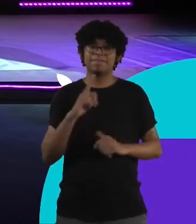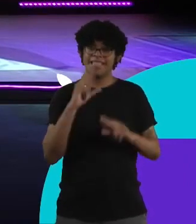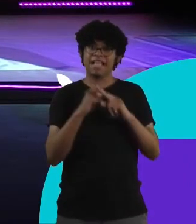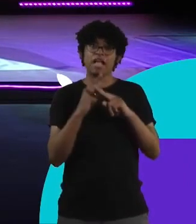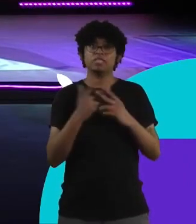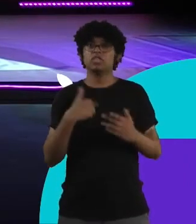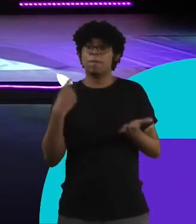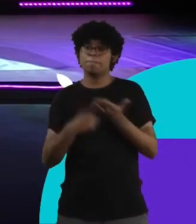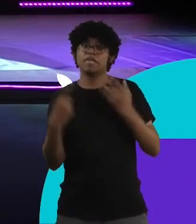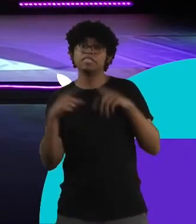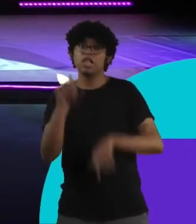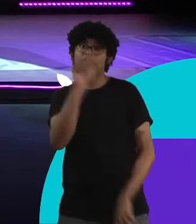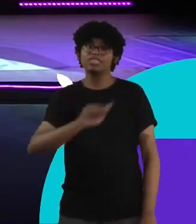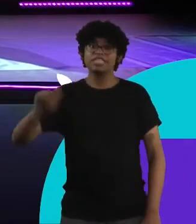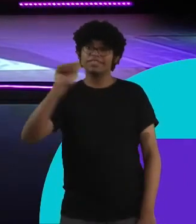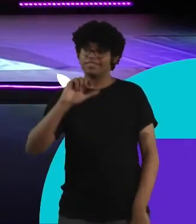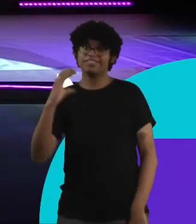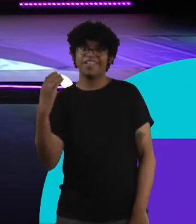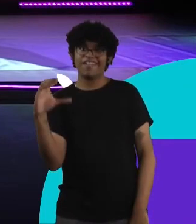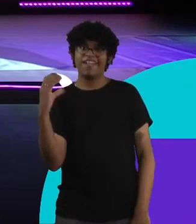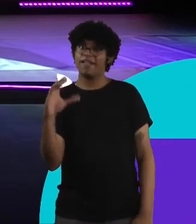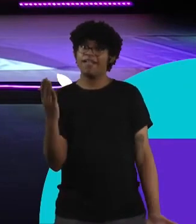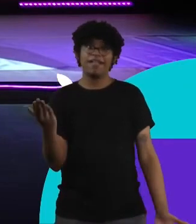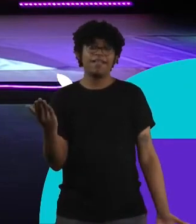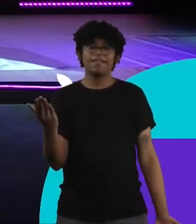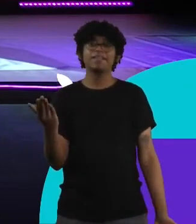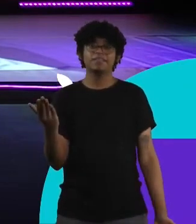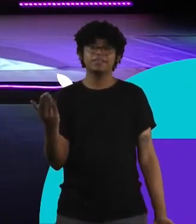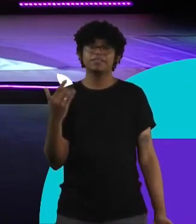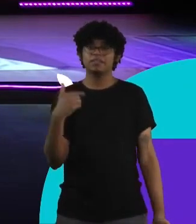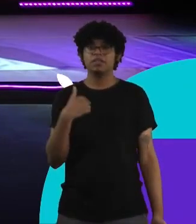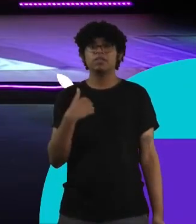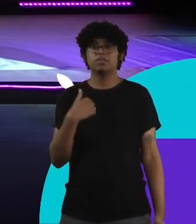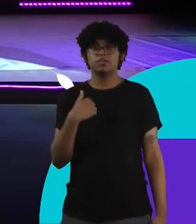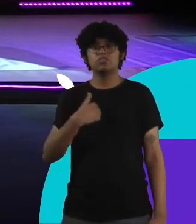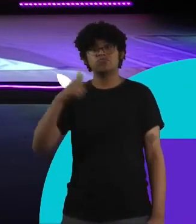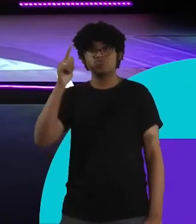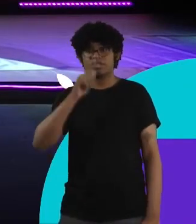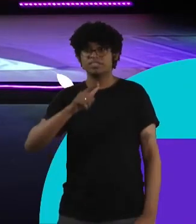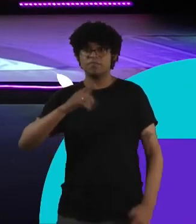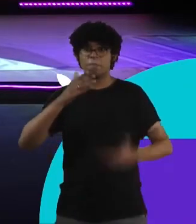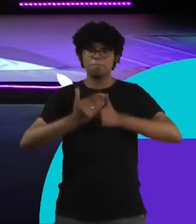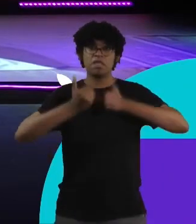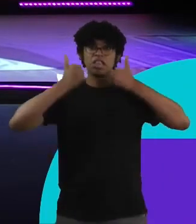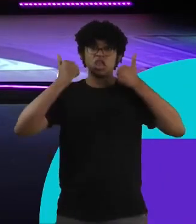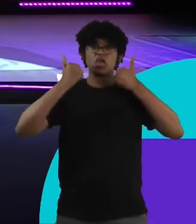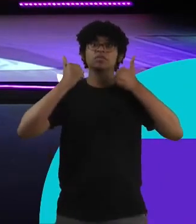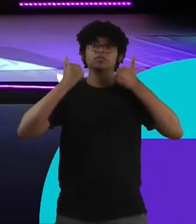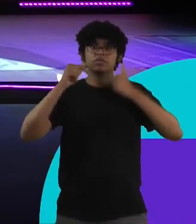com as associações de crédito. Olha só, quem vai conseguir chegar e passar nas melhores condições possíveis